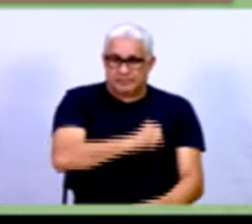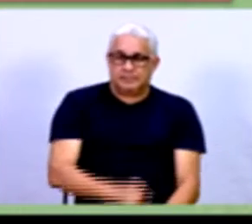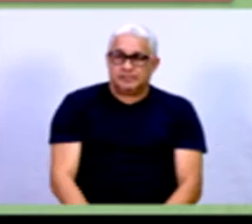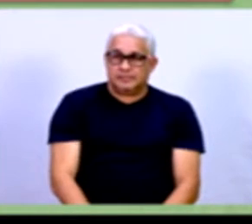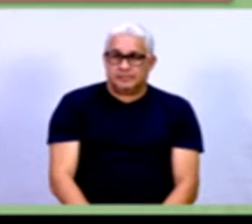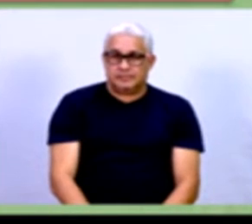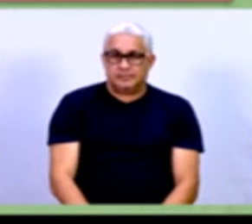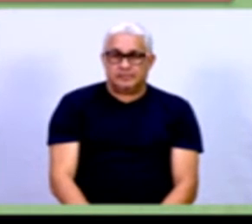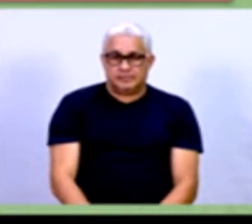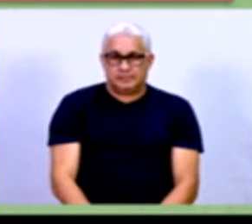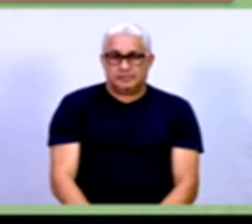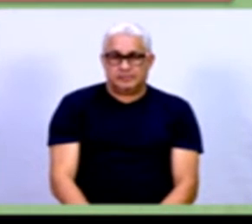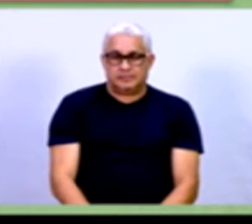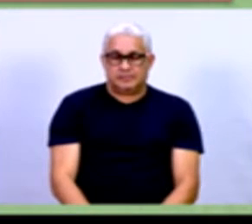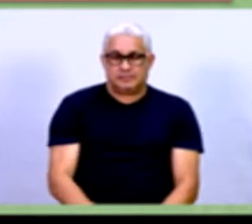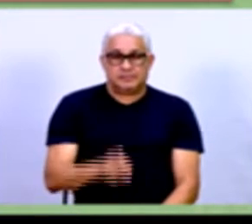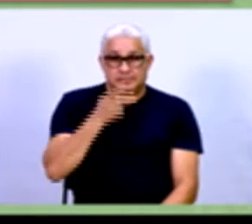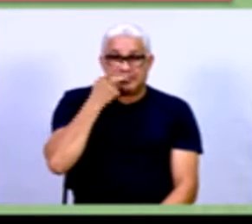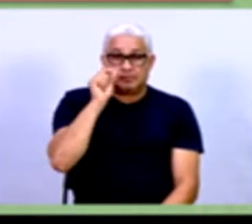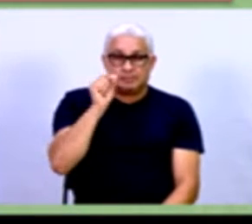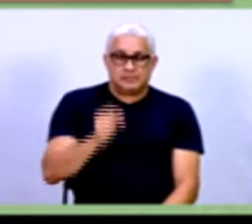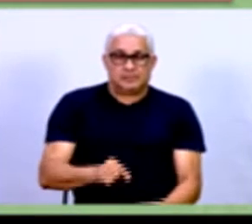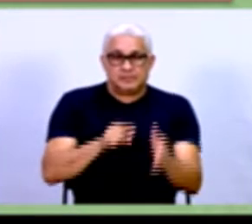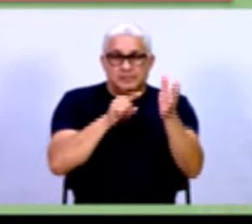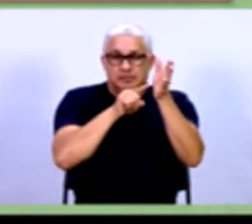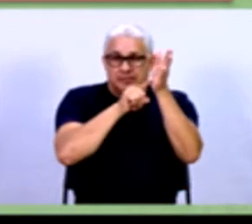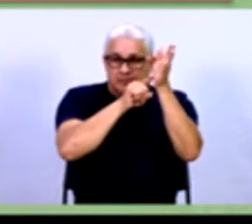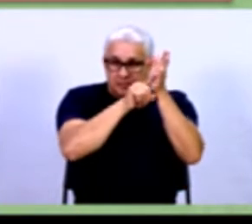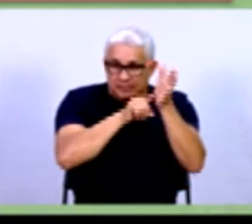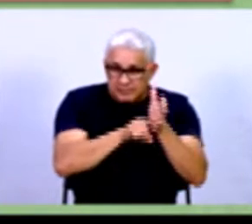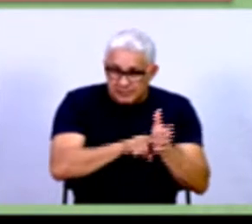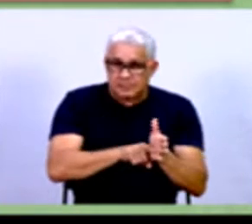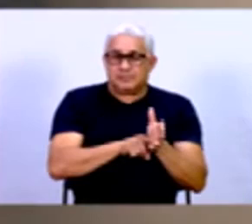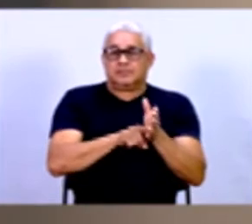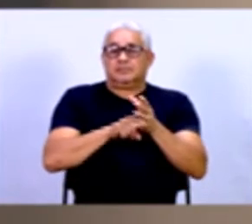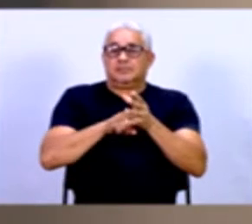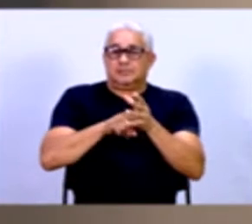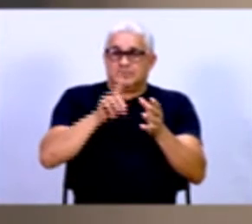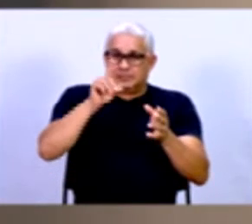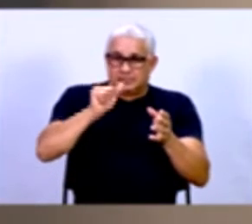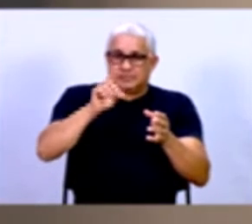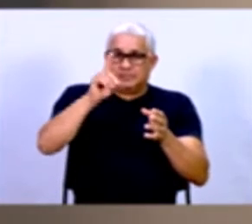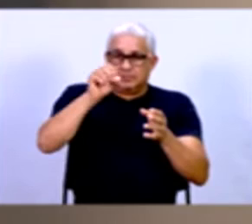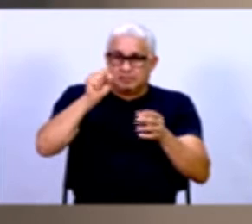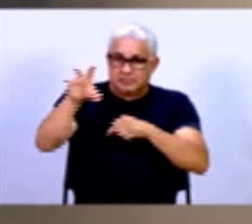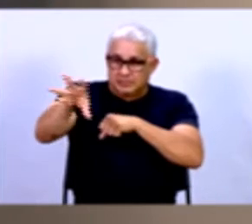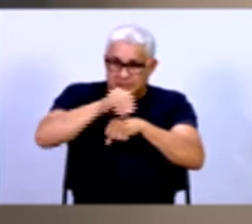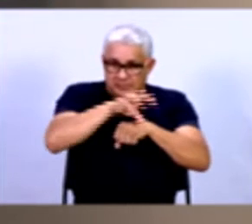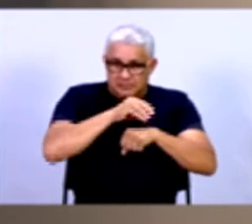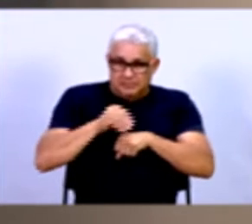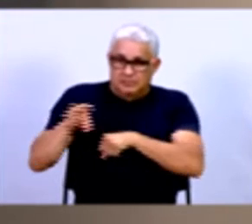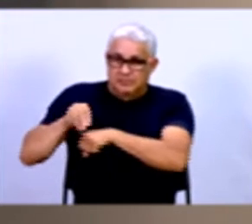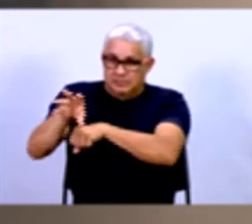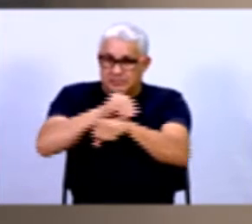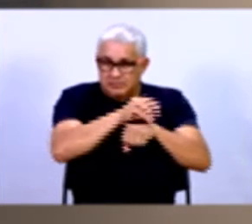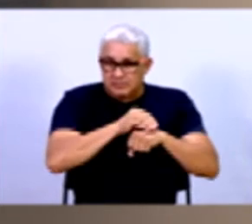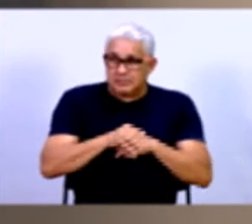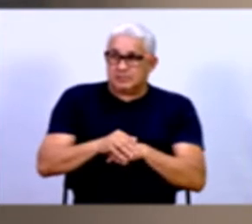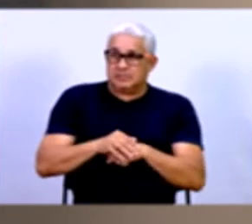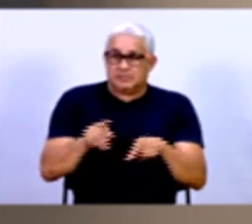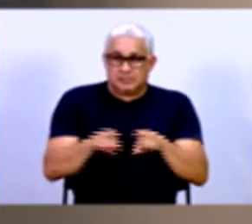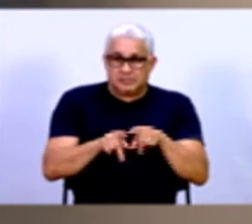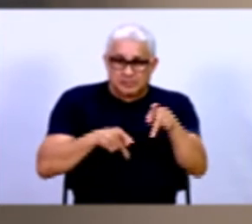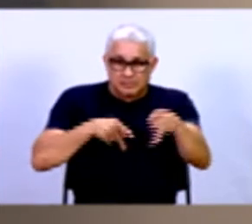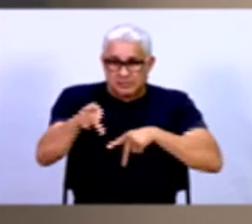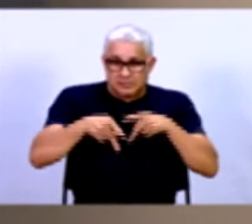Então, pessoal, a gente está falando aí da pesquisa, da coleta de dados, né? E falando bastante sobre a